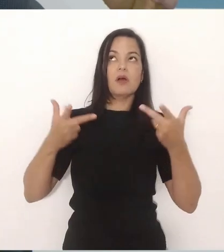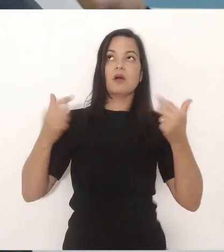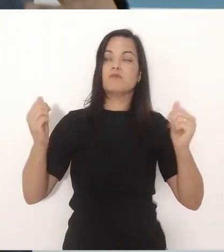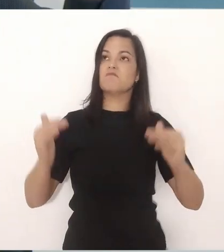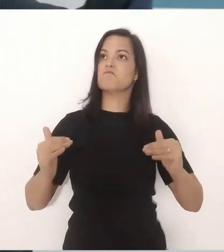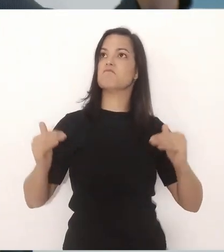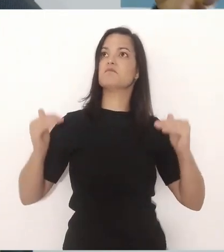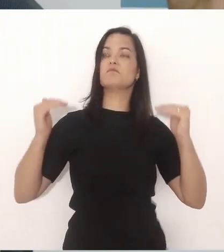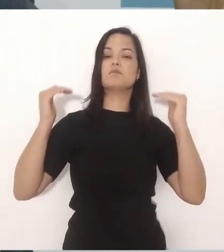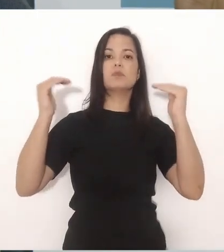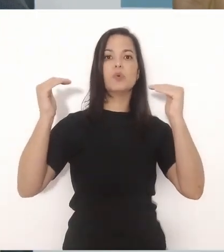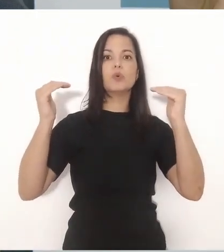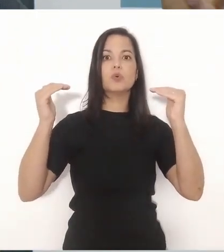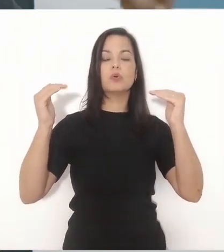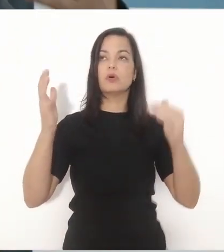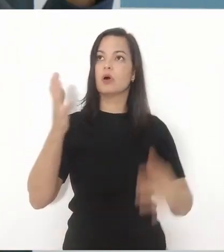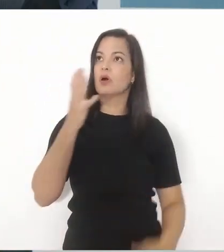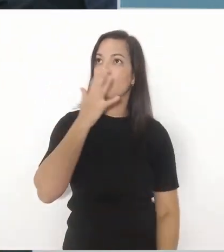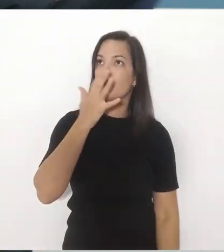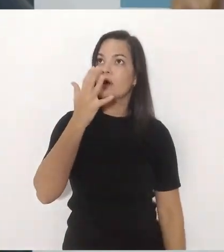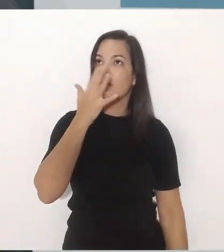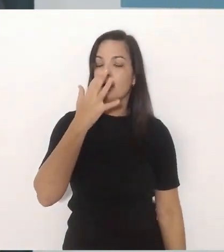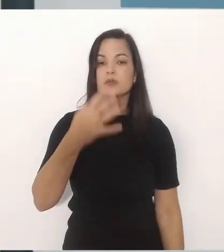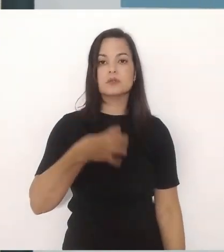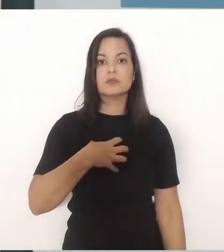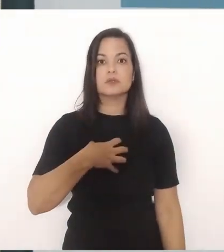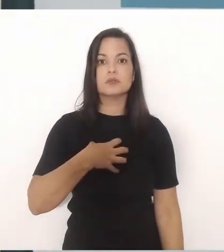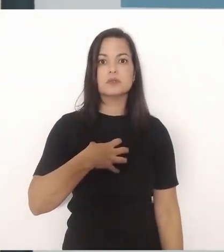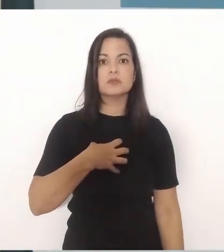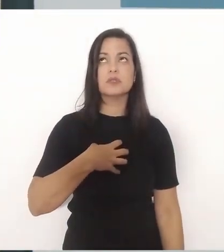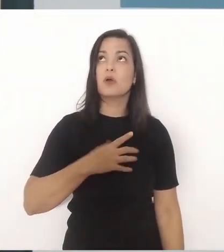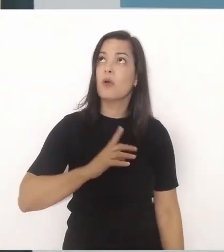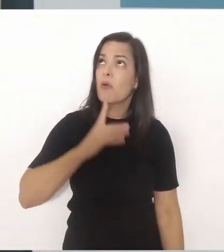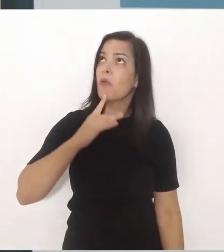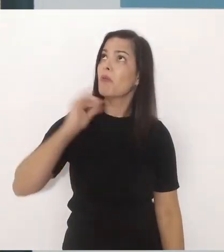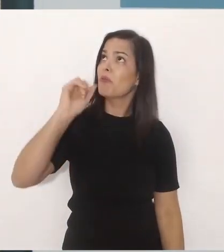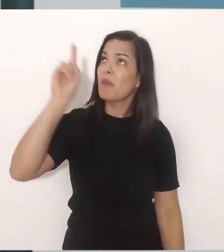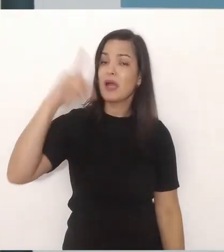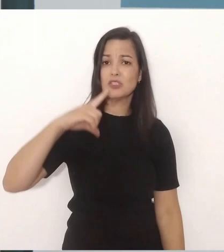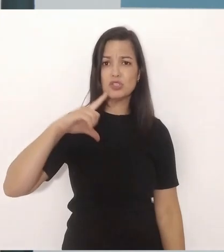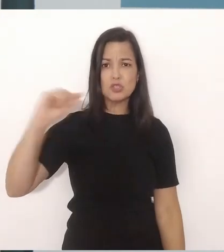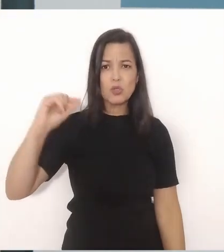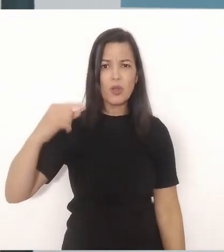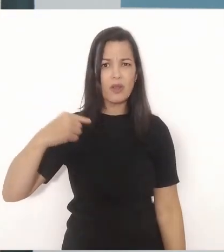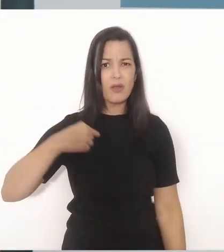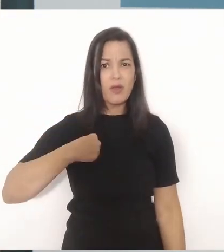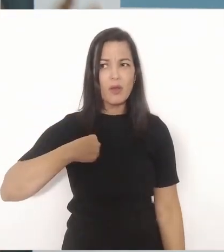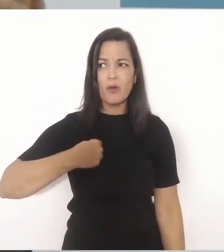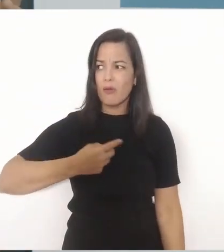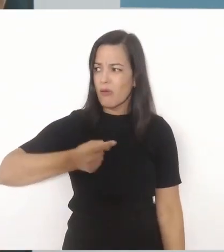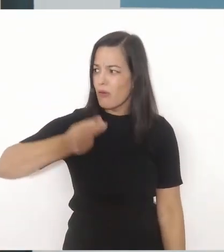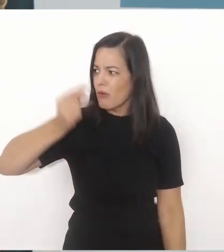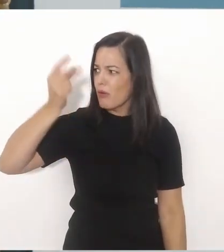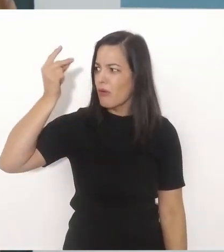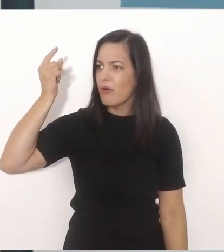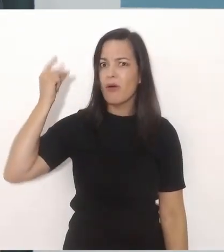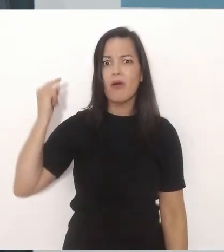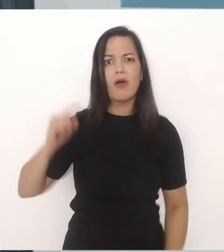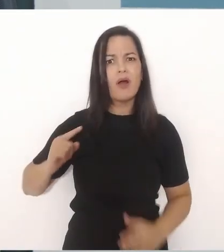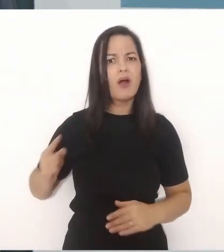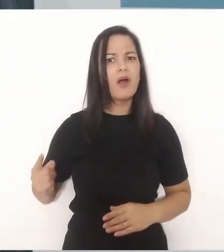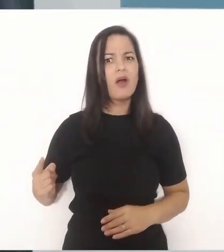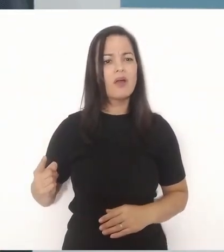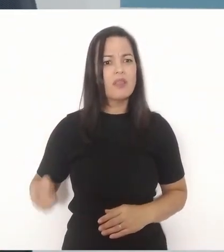grandiosíssima, ela é impressionante. Nós fomos escolhidos na eternidade pelo Pai. Mas isso não deve ser motivo de